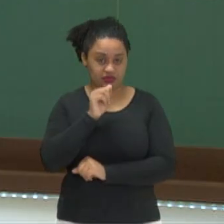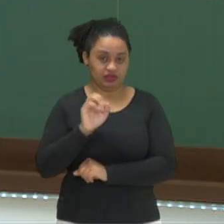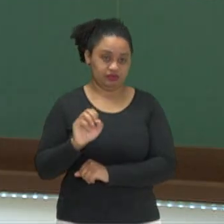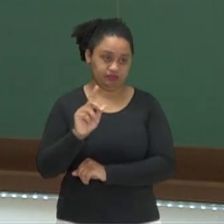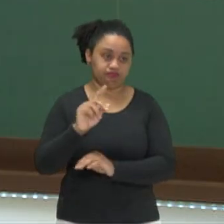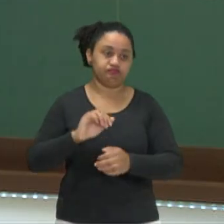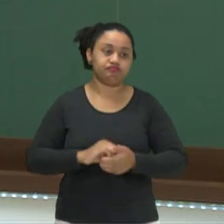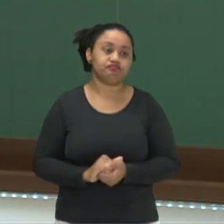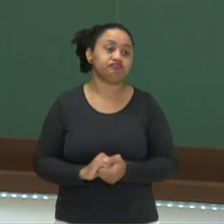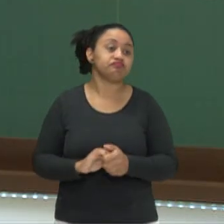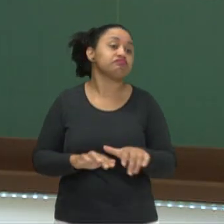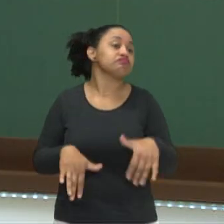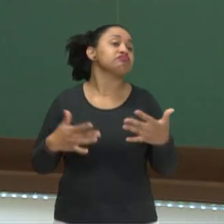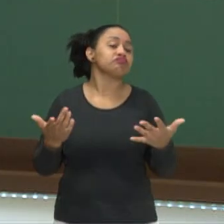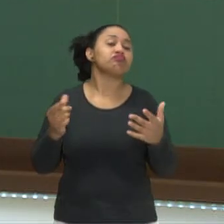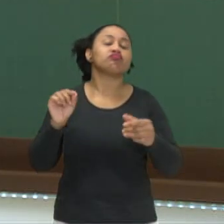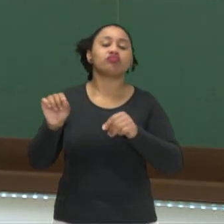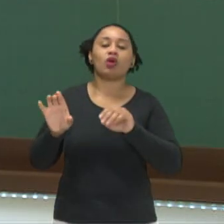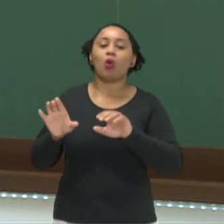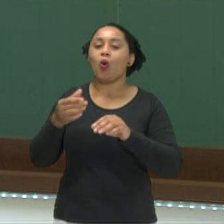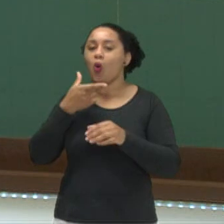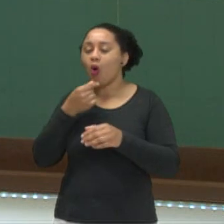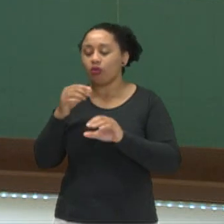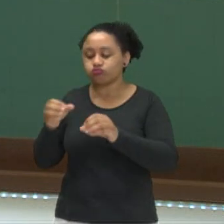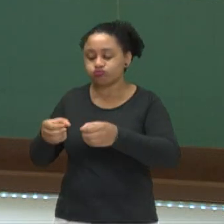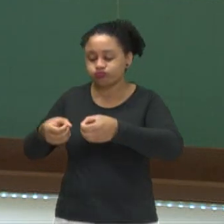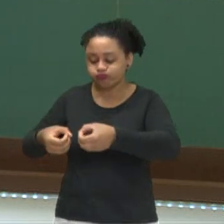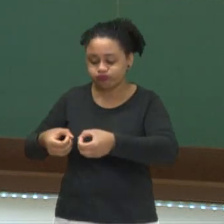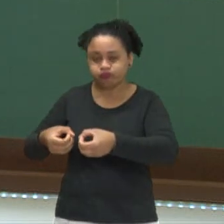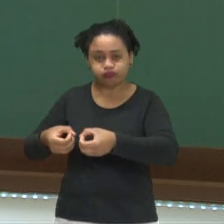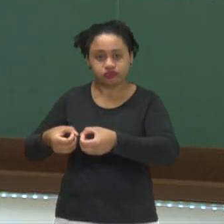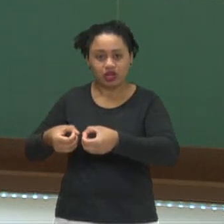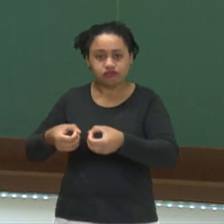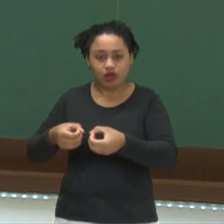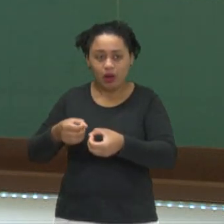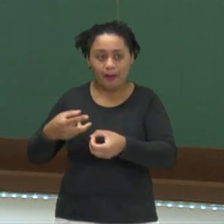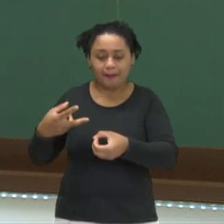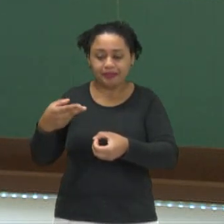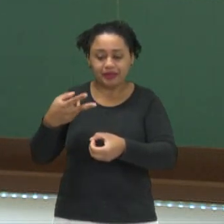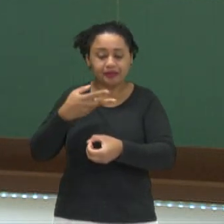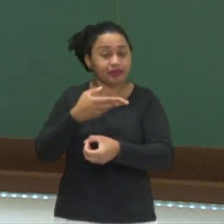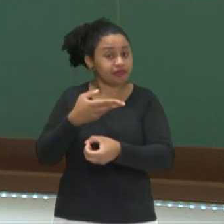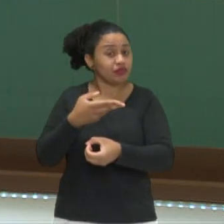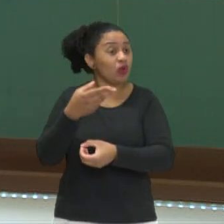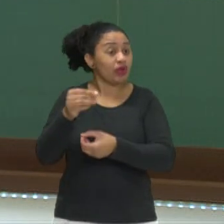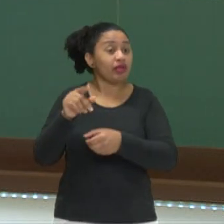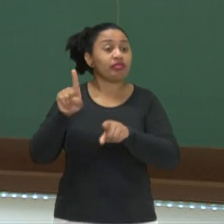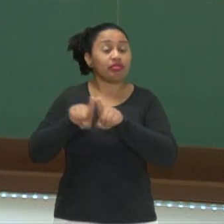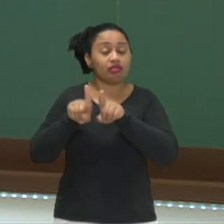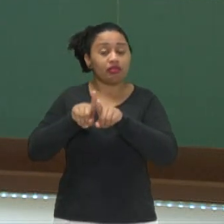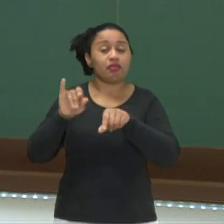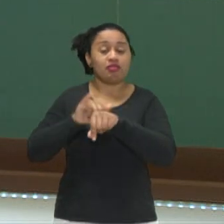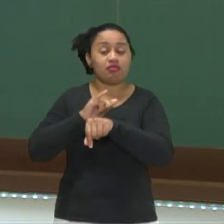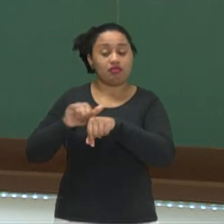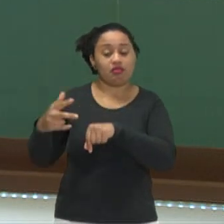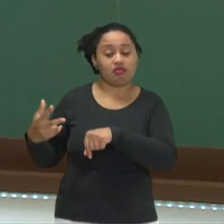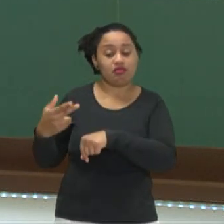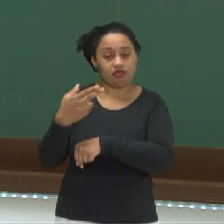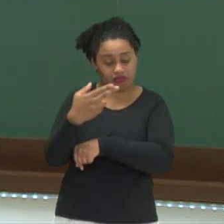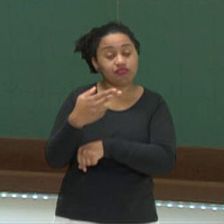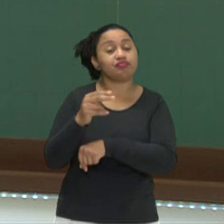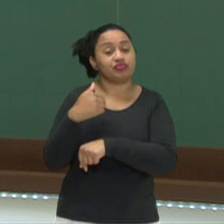tá? E quanto à vasectomia? A vasectomia É um método também cirúrgico, realizado